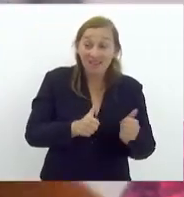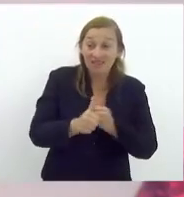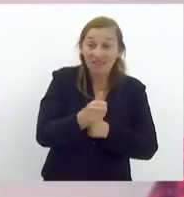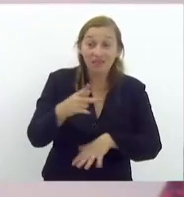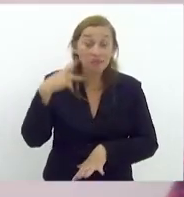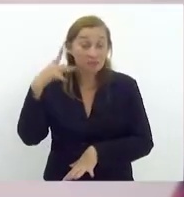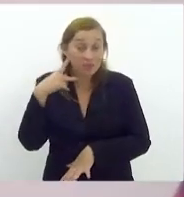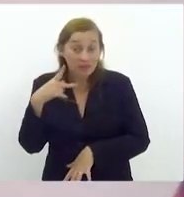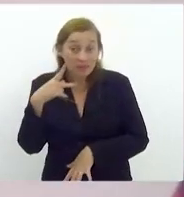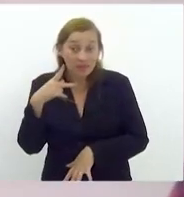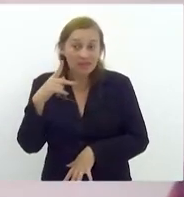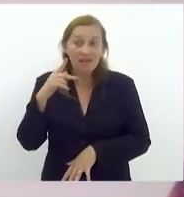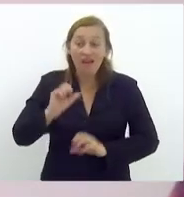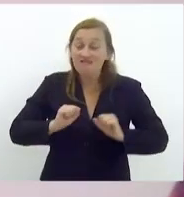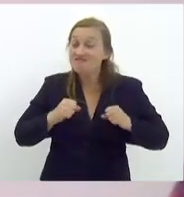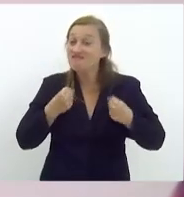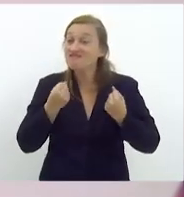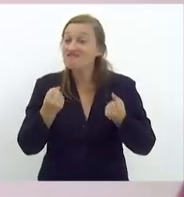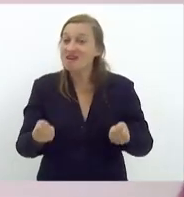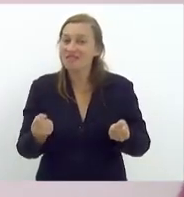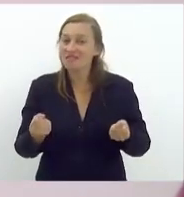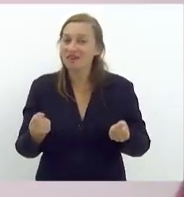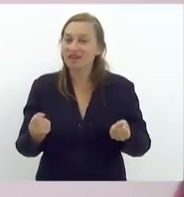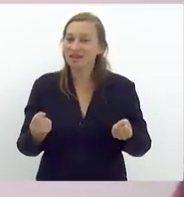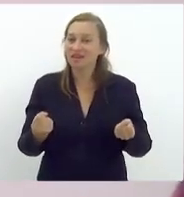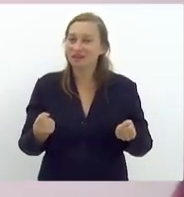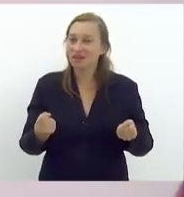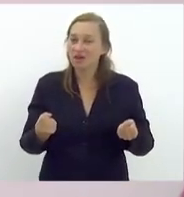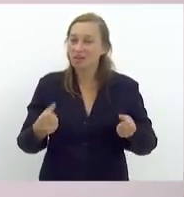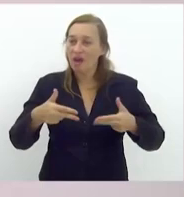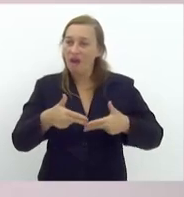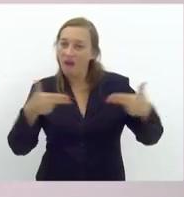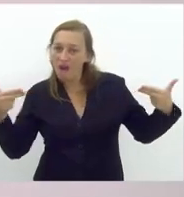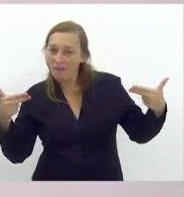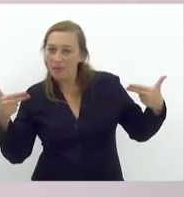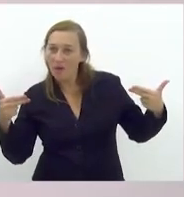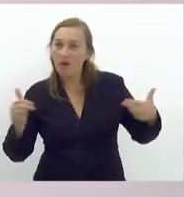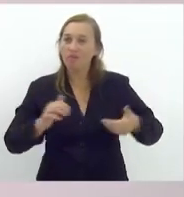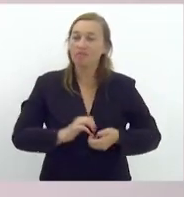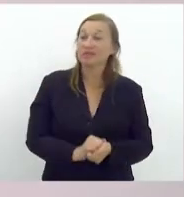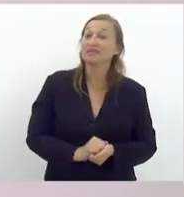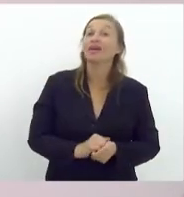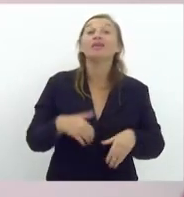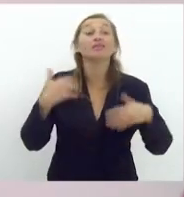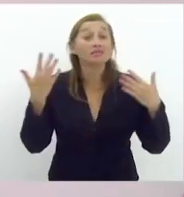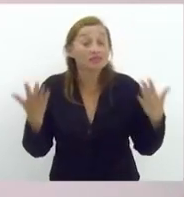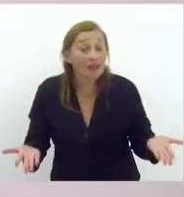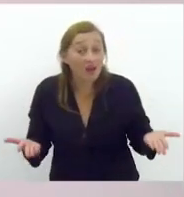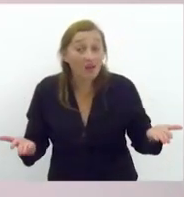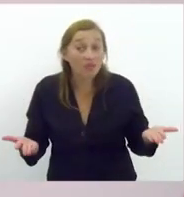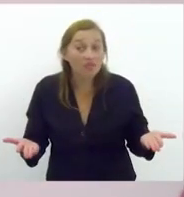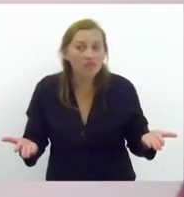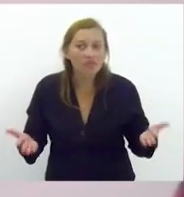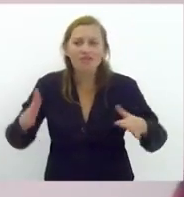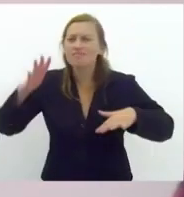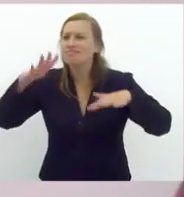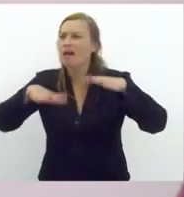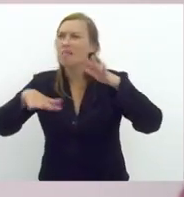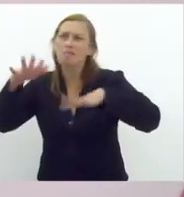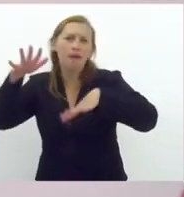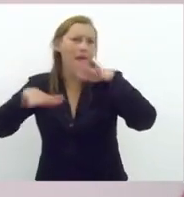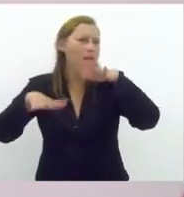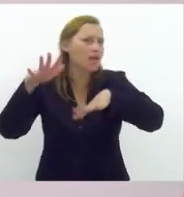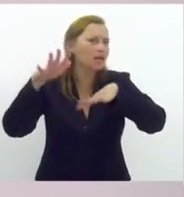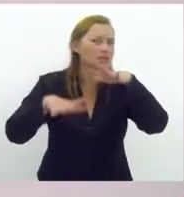parlamentar em defesa do hip hop Então ela Depende de